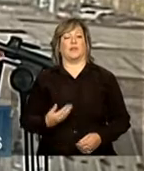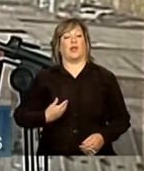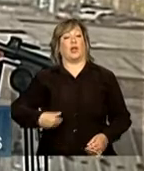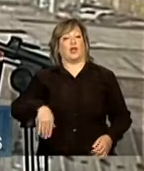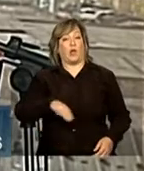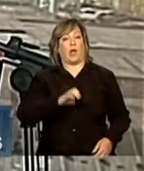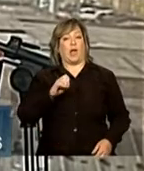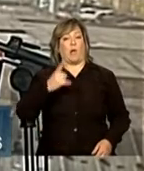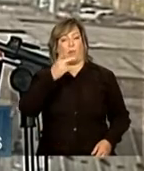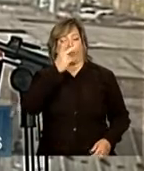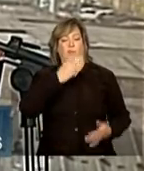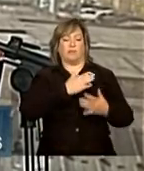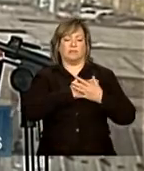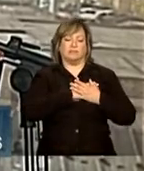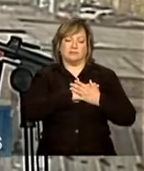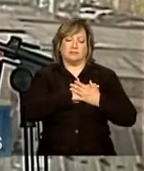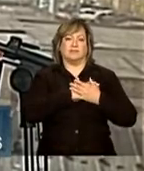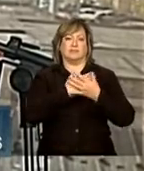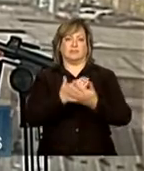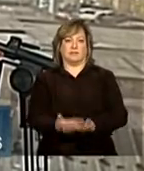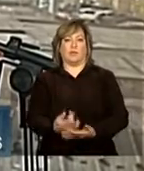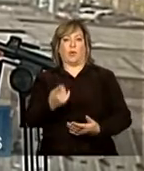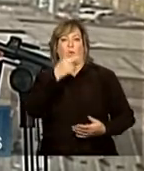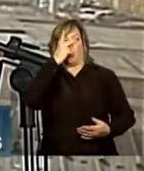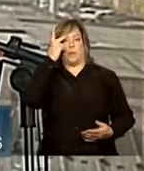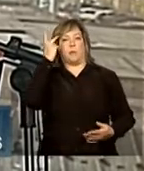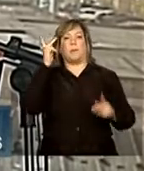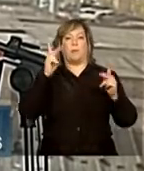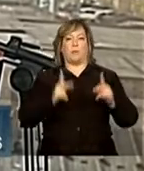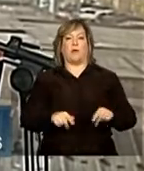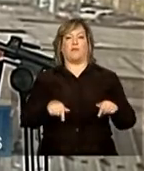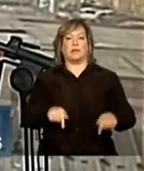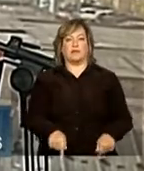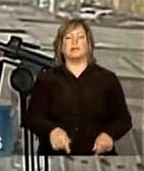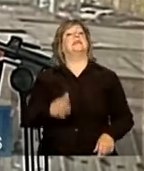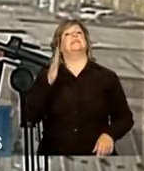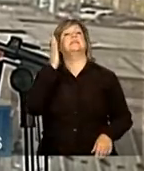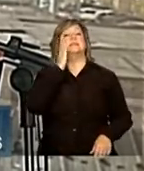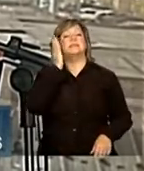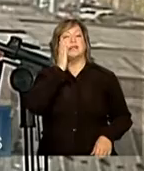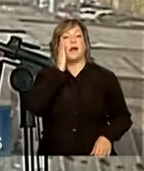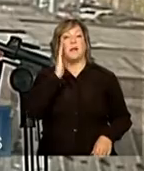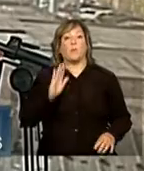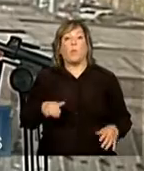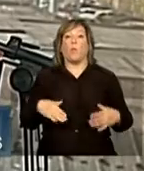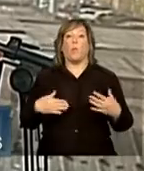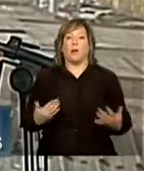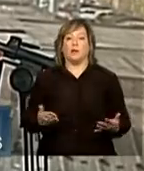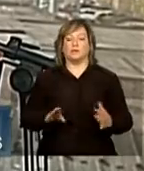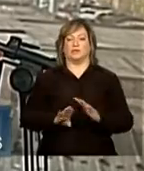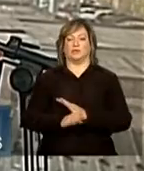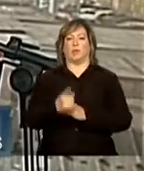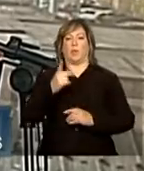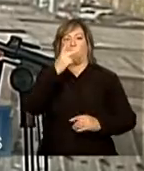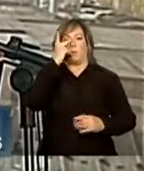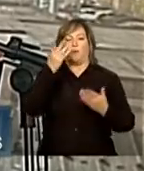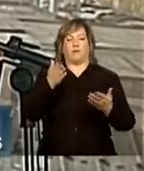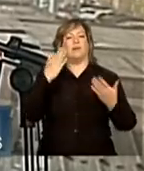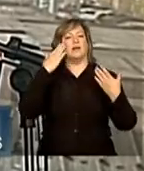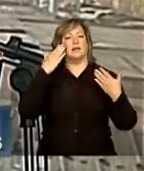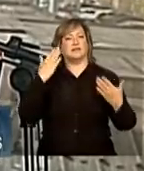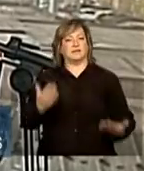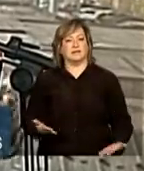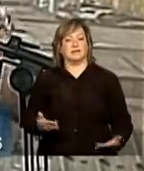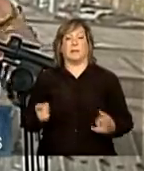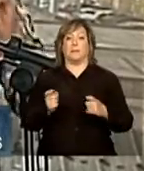um povo generoso, um povo que sabe quando ser um povo agradecido.